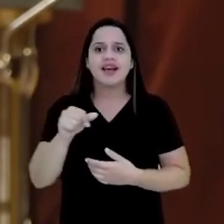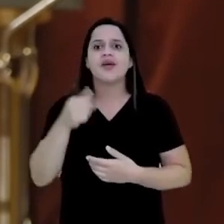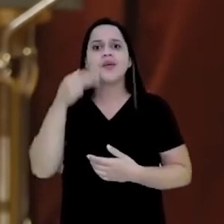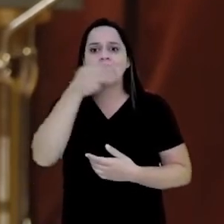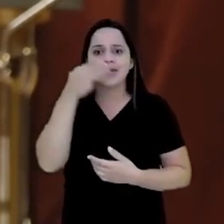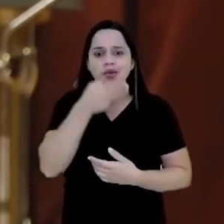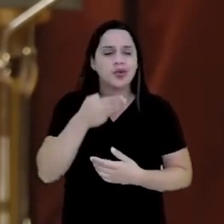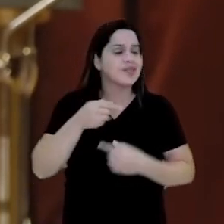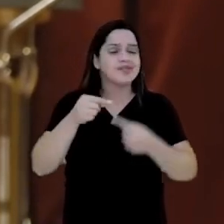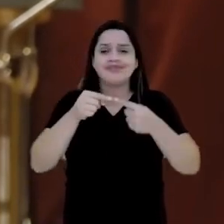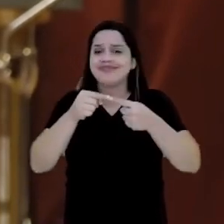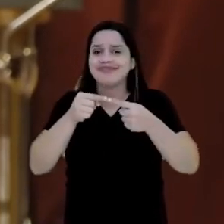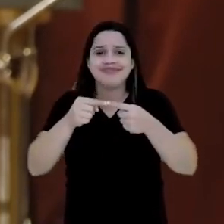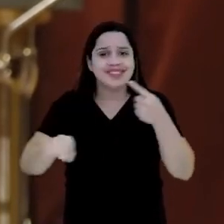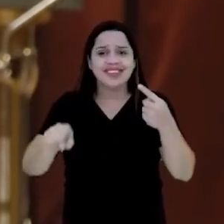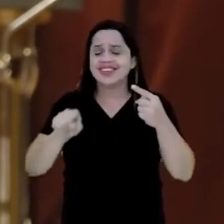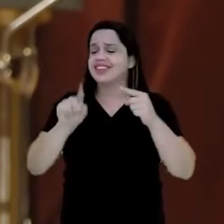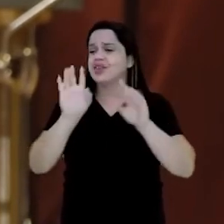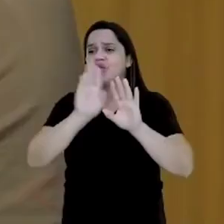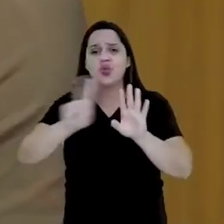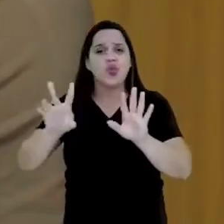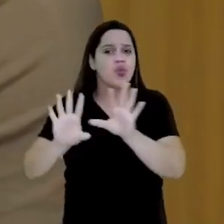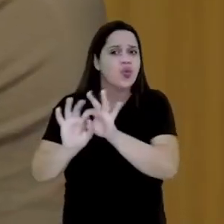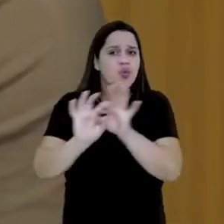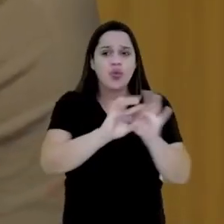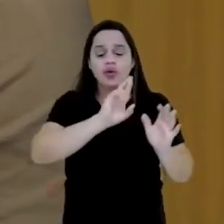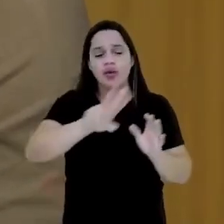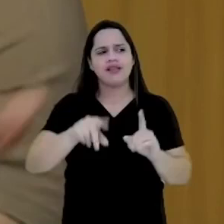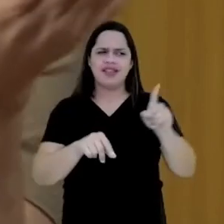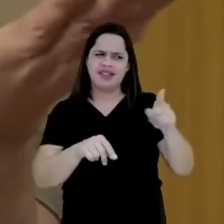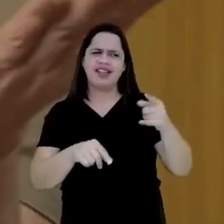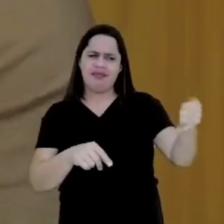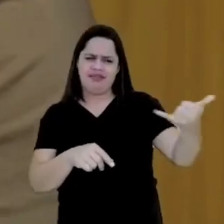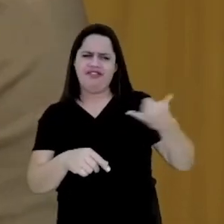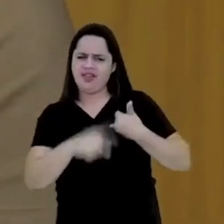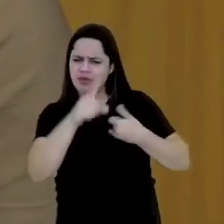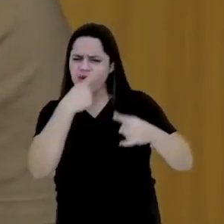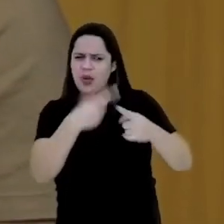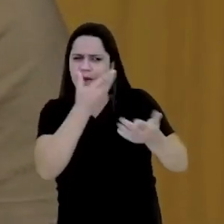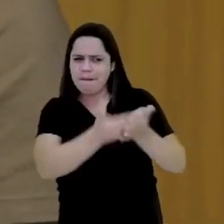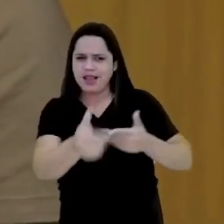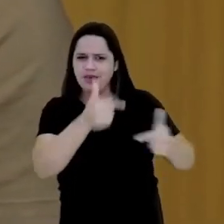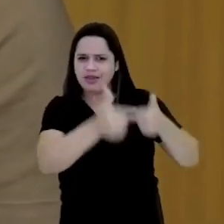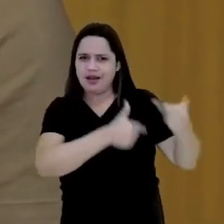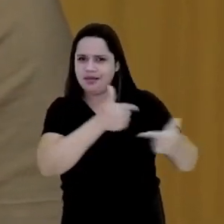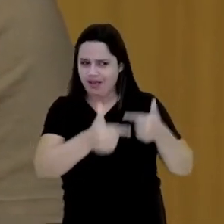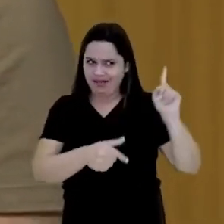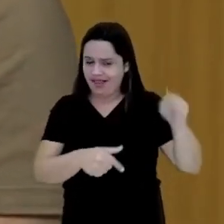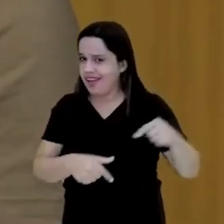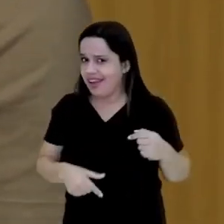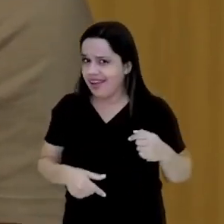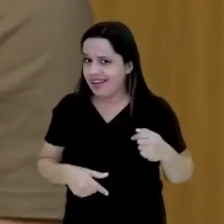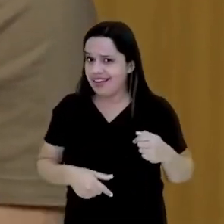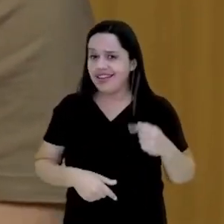ver não tá no contexto não tá É vamos você tá falando isso para não perder o seu emprego